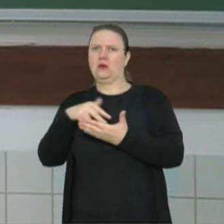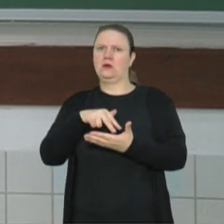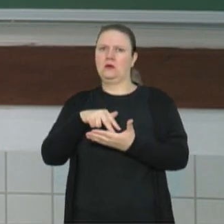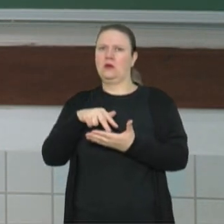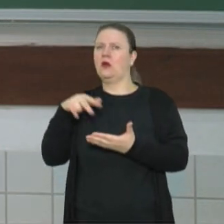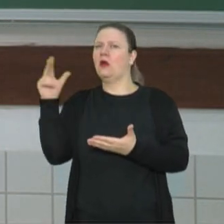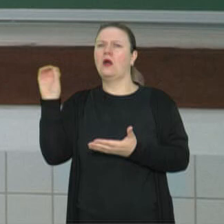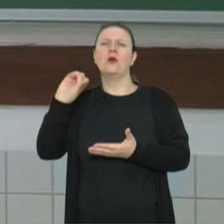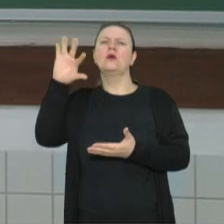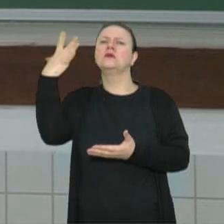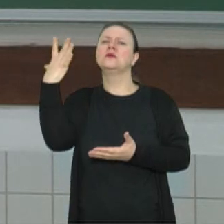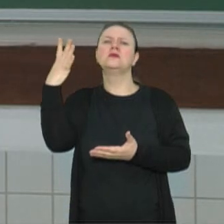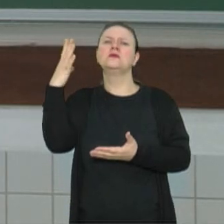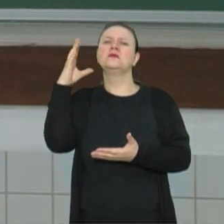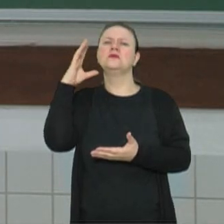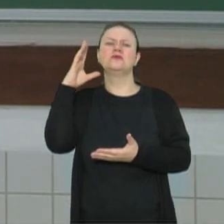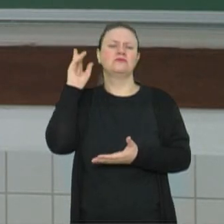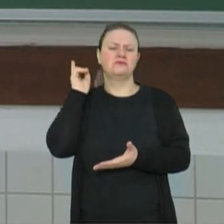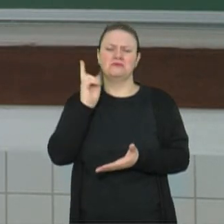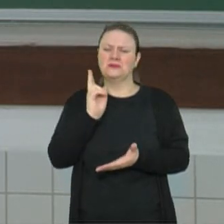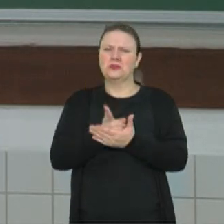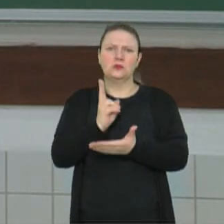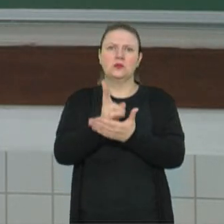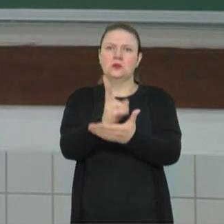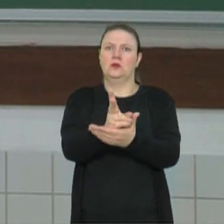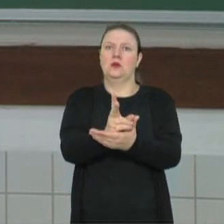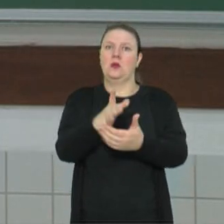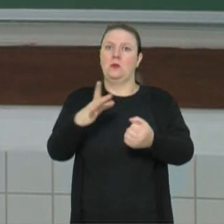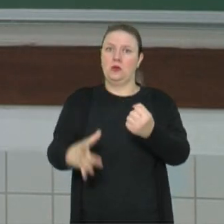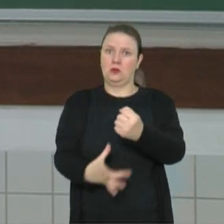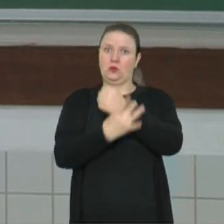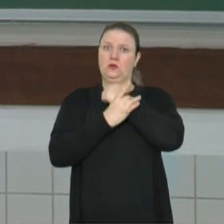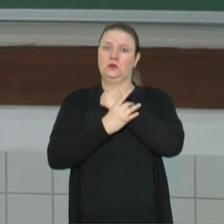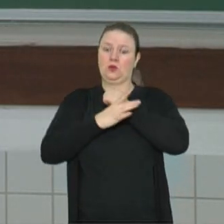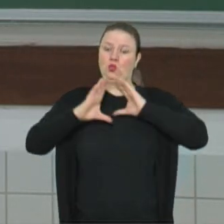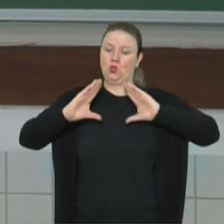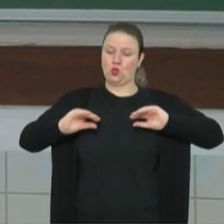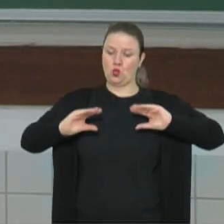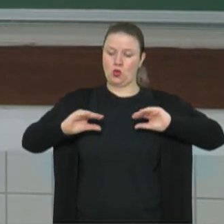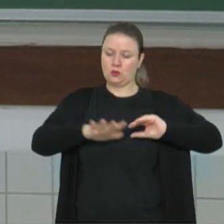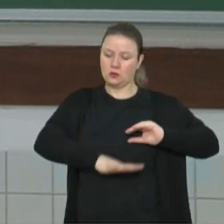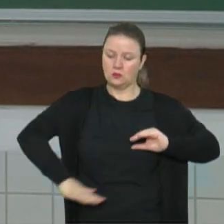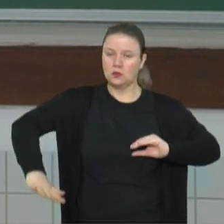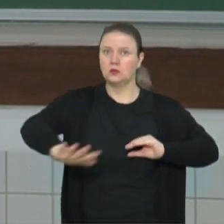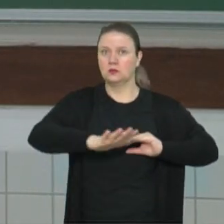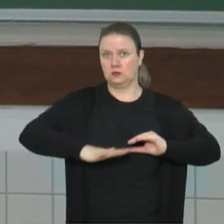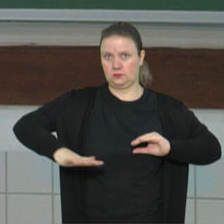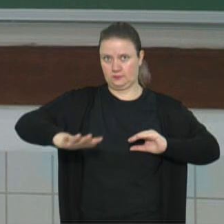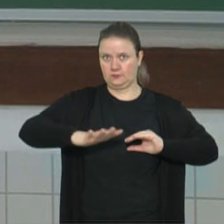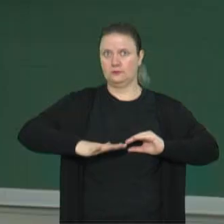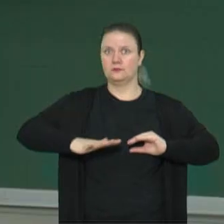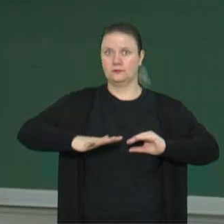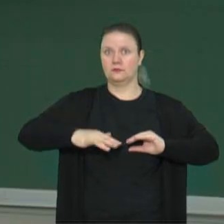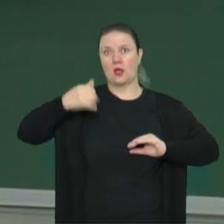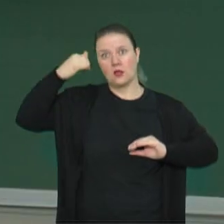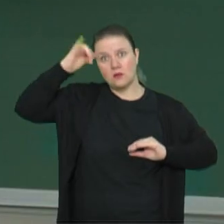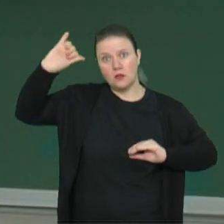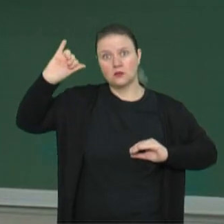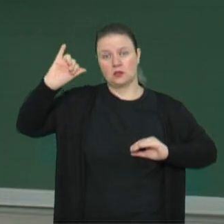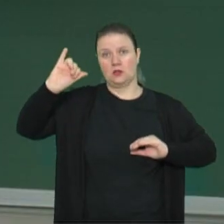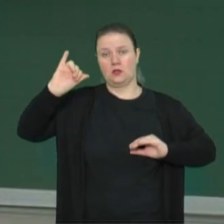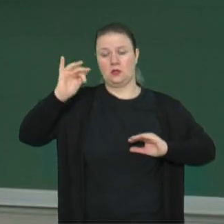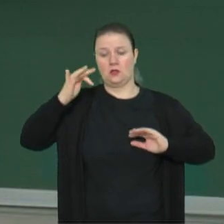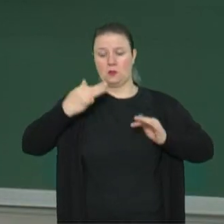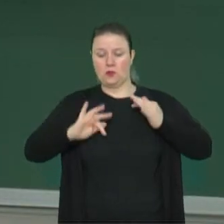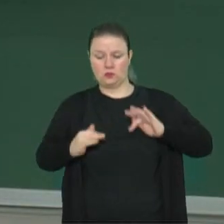corriqueiras, né? Acontece bastante, então traz maior segurança ao atleta dentro da boulder, que é uma das disciplinas da